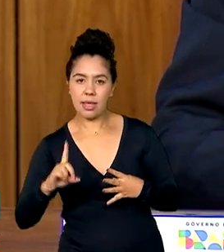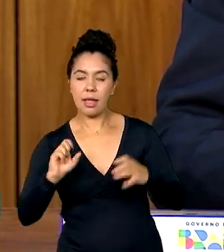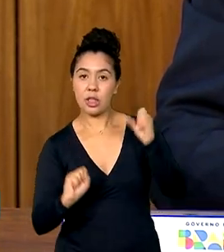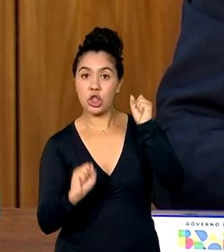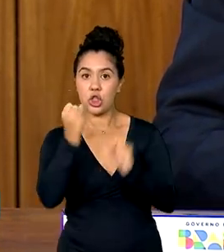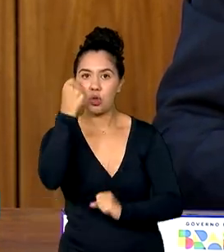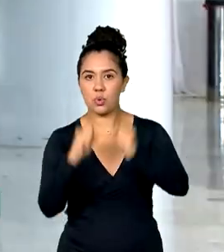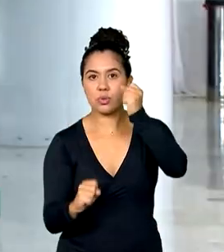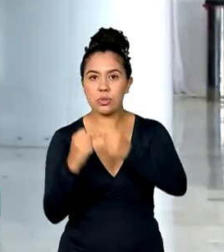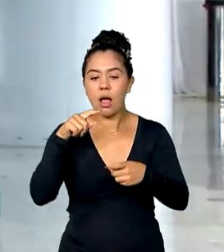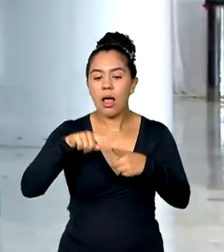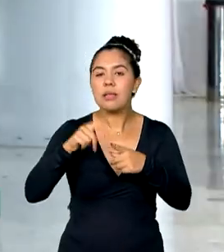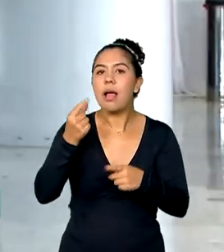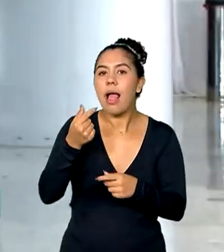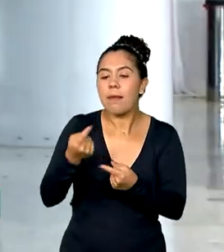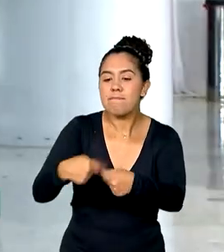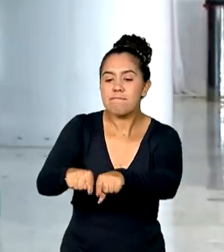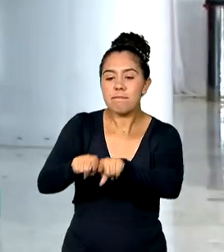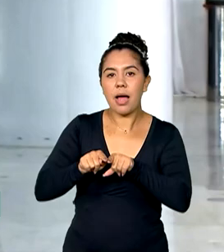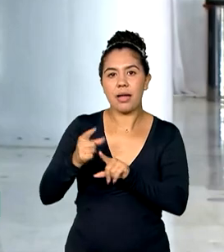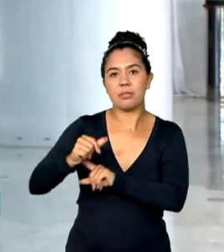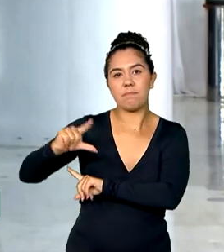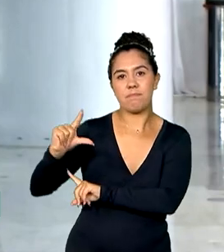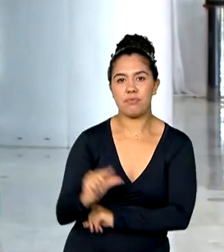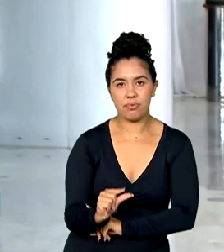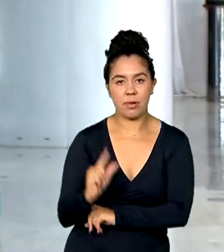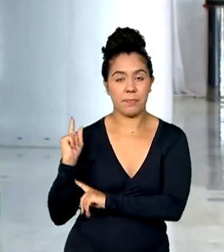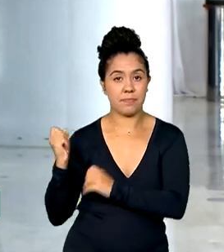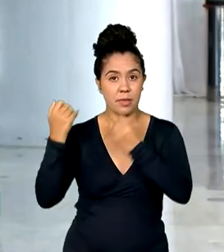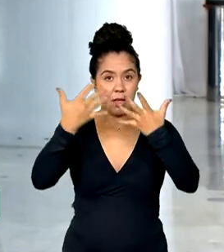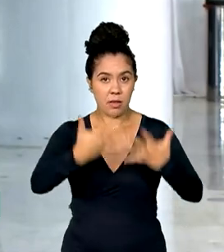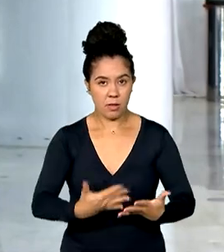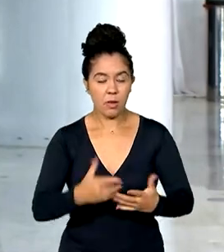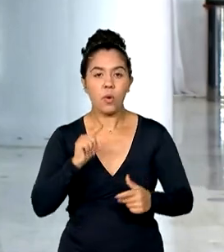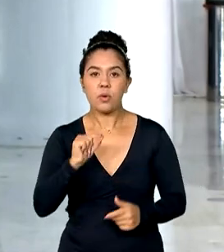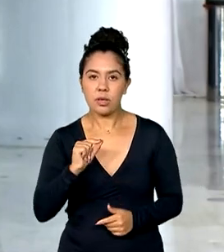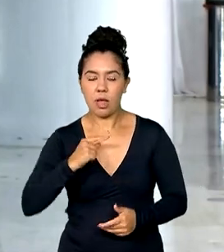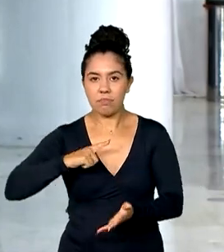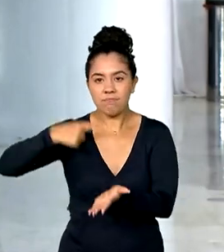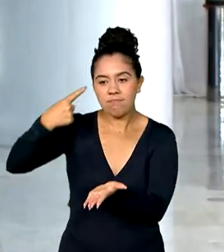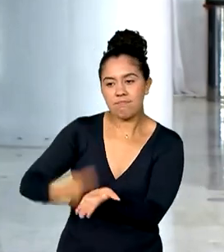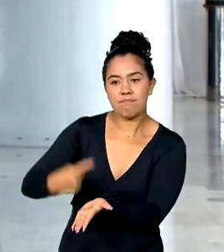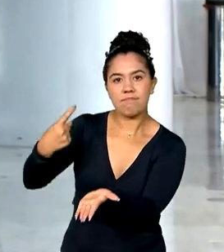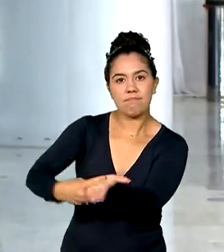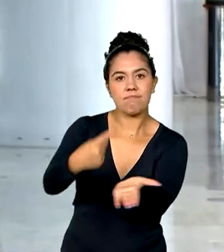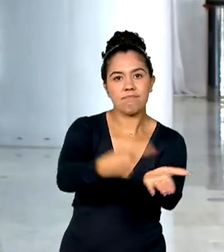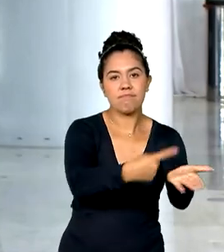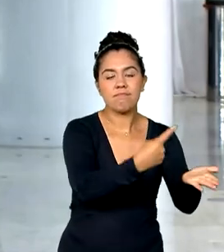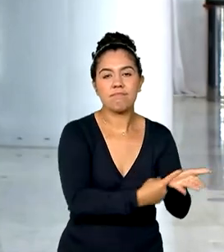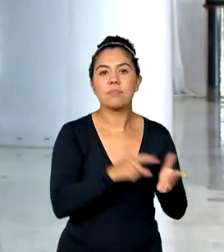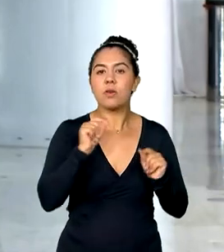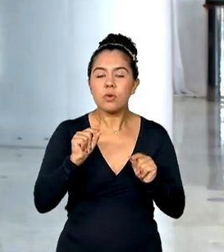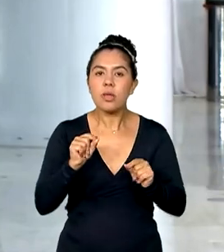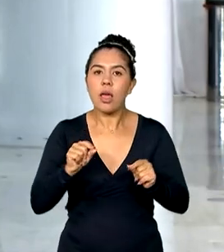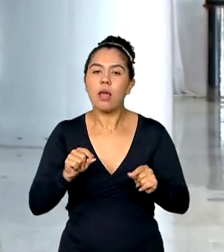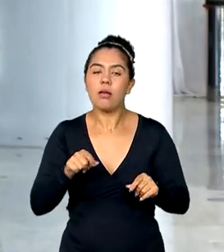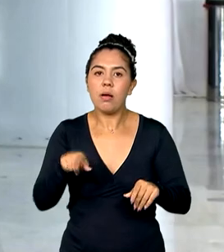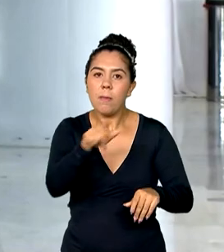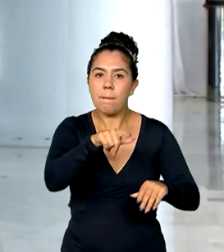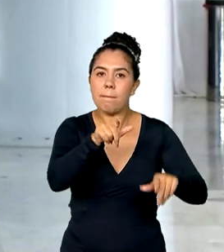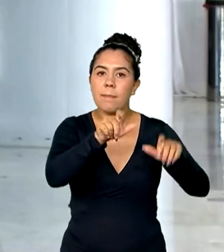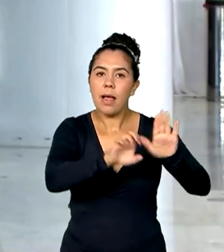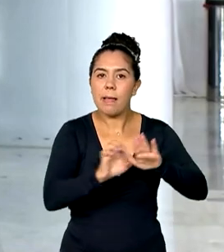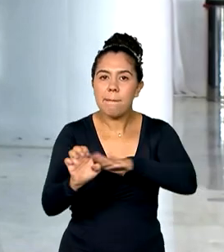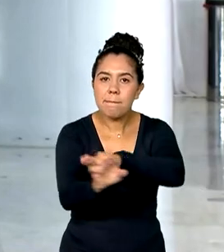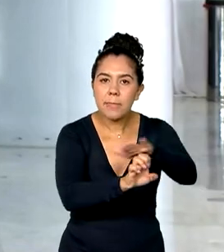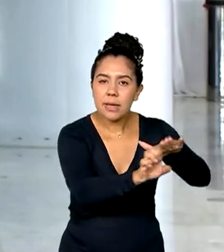crédito mais barato. Os convênios firmados vão permitir a promoção dos negócios brasileiros em feiras internacionais, rodadas